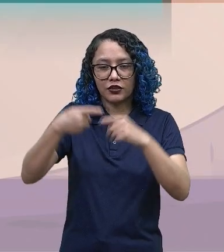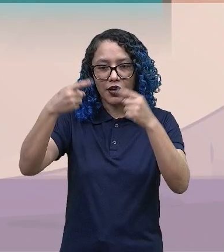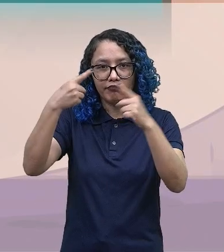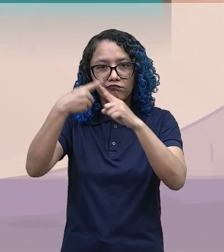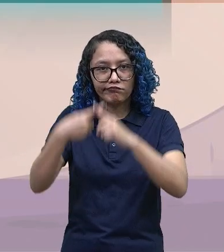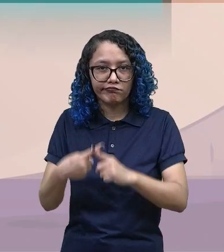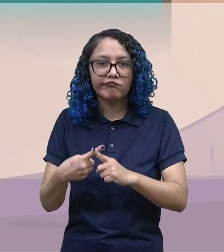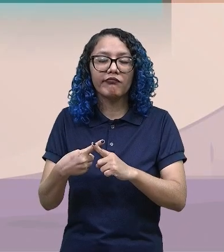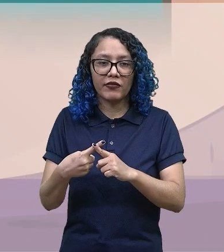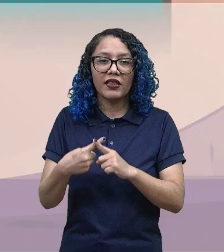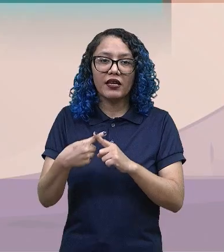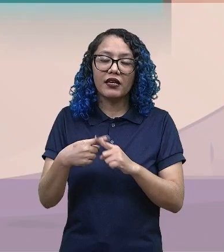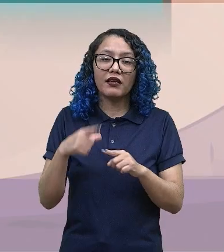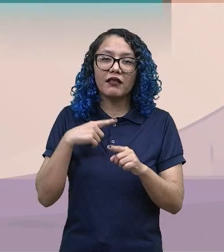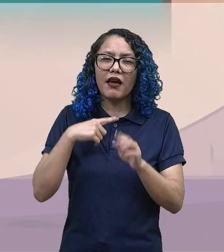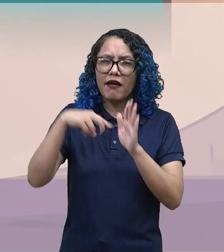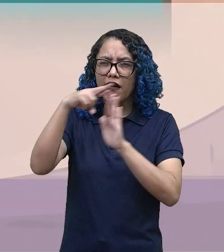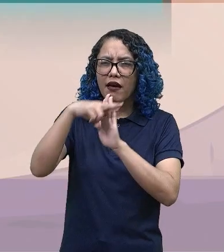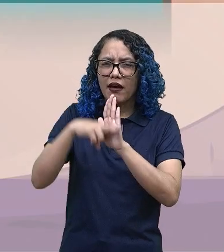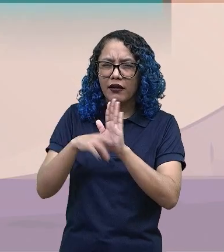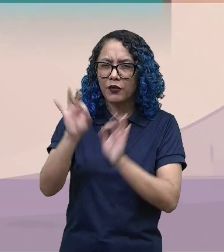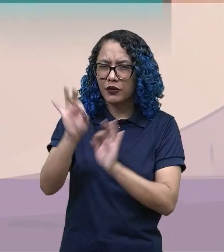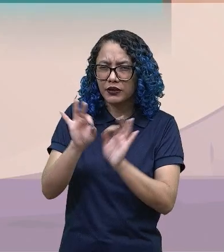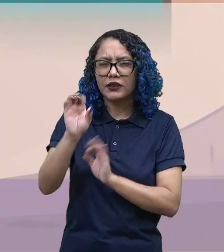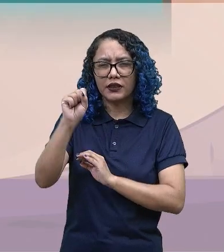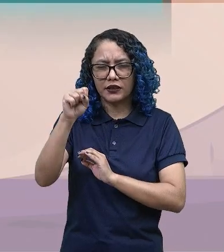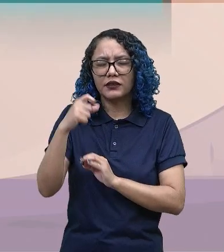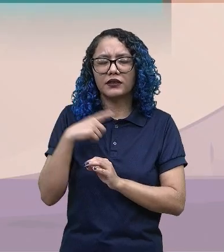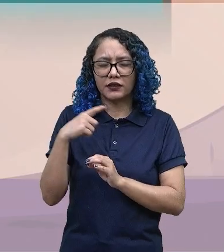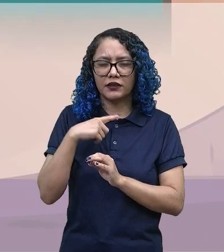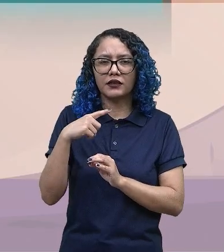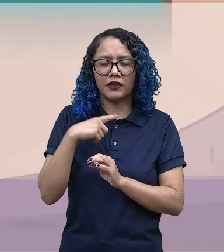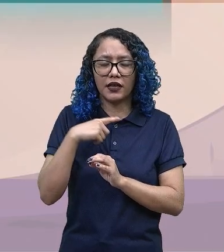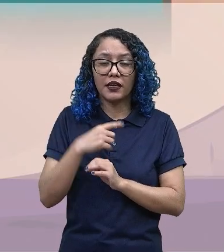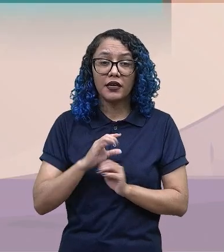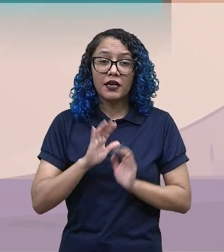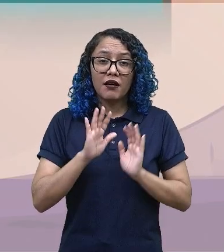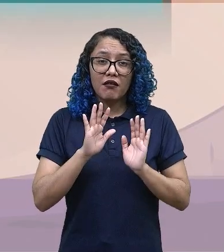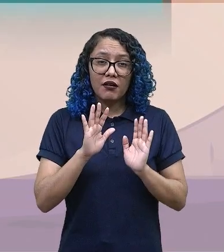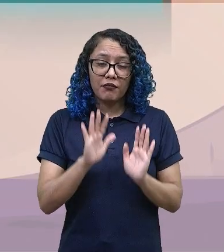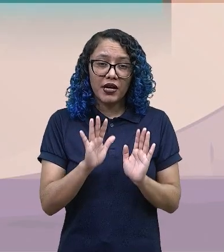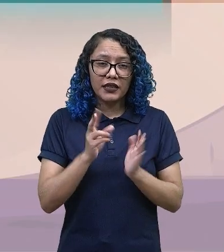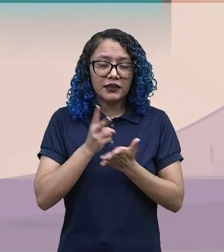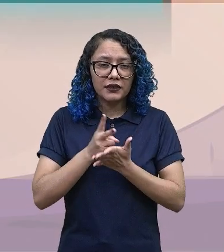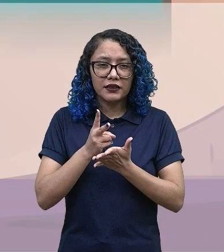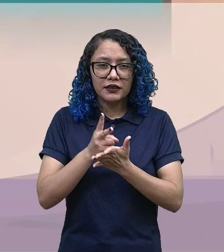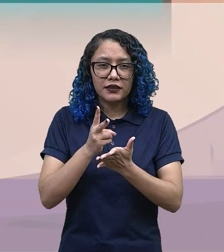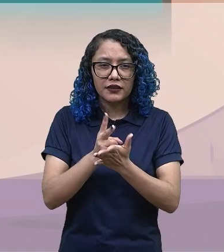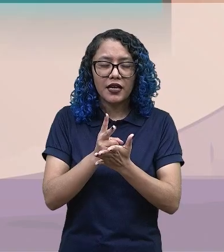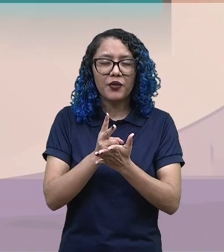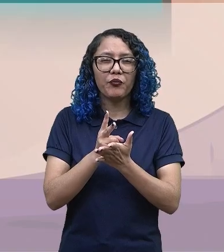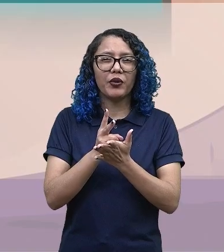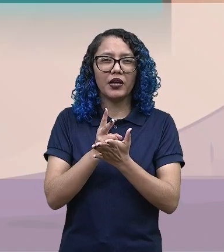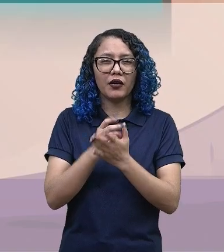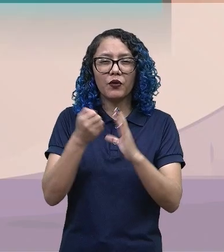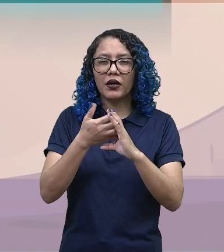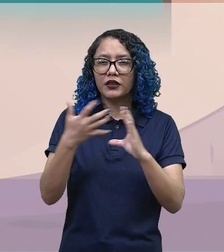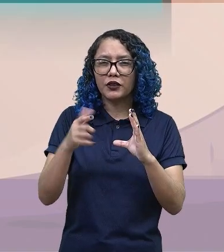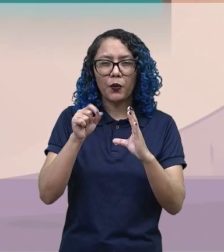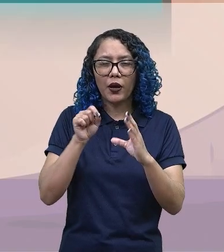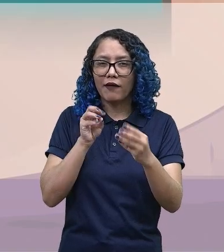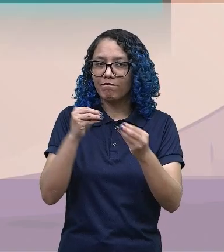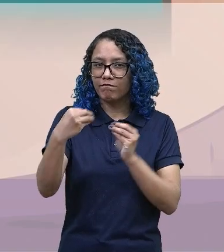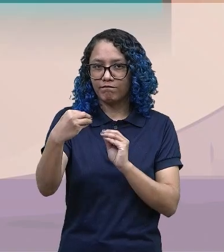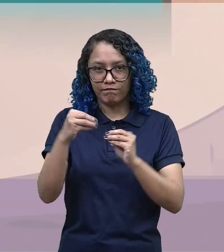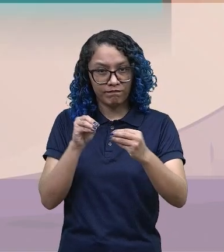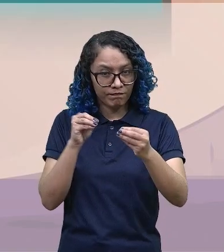das regras mais desenhadas, mais rígidas, né? Porém, sempre com esse viés de